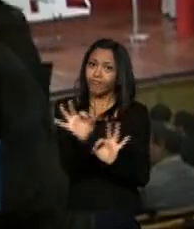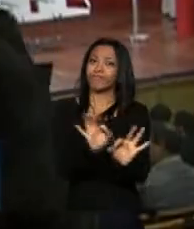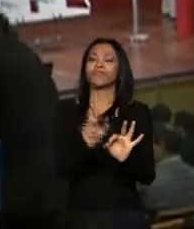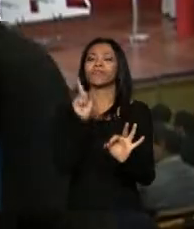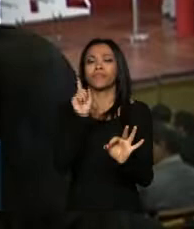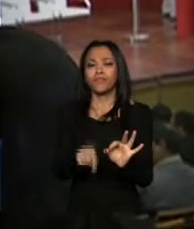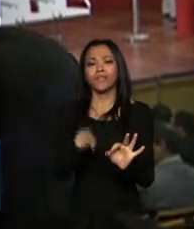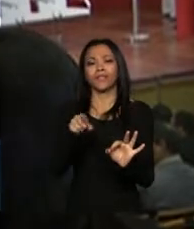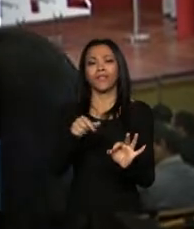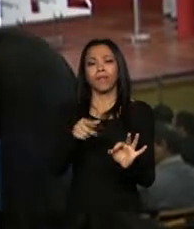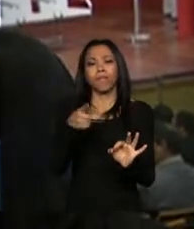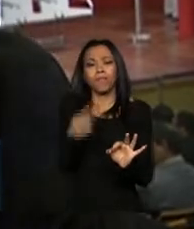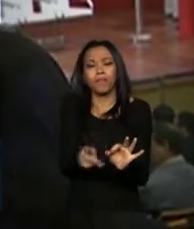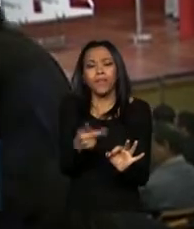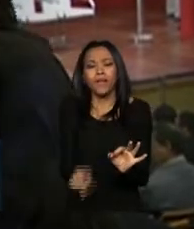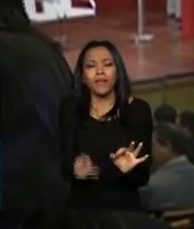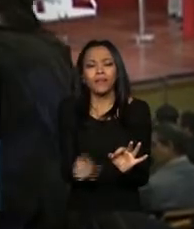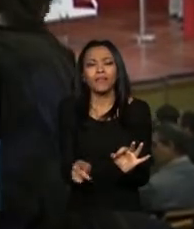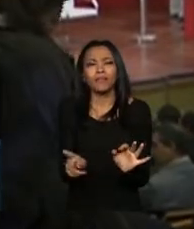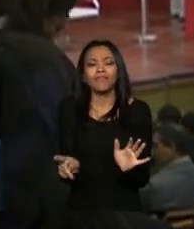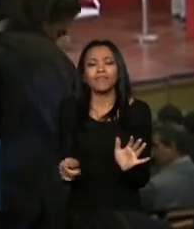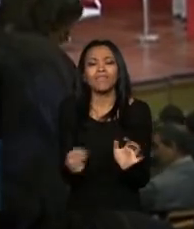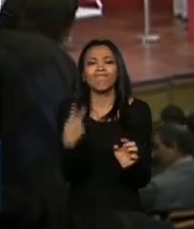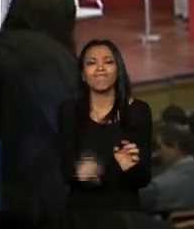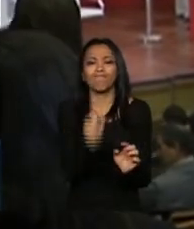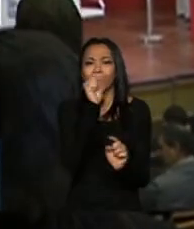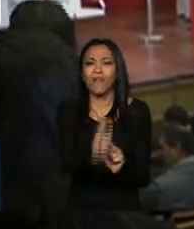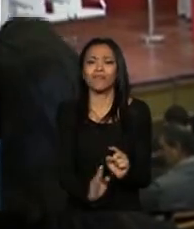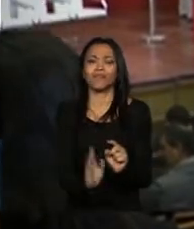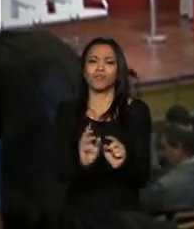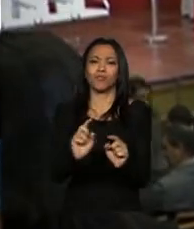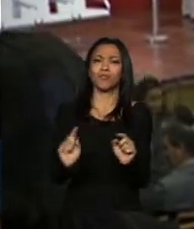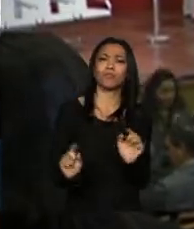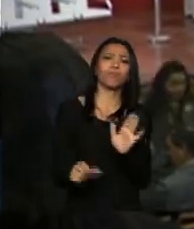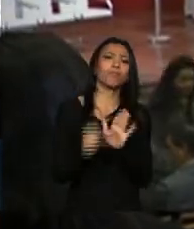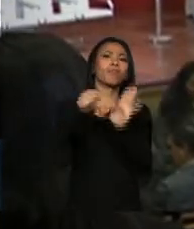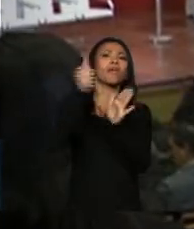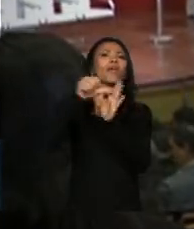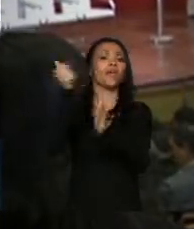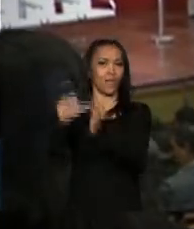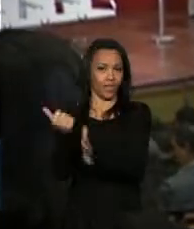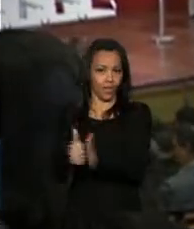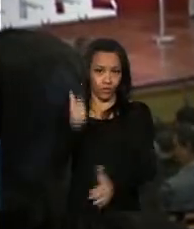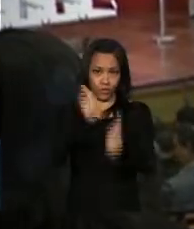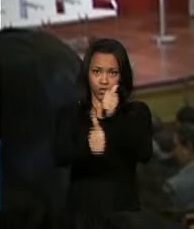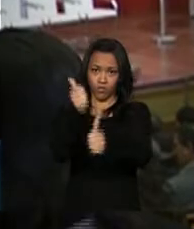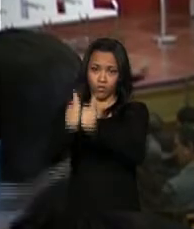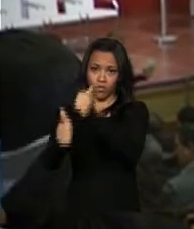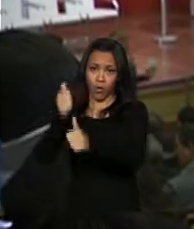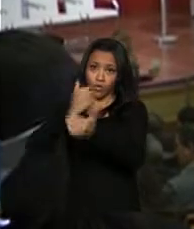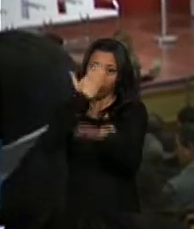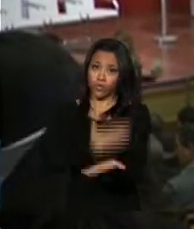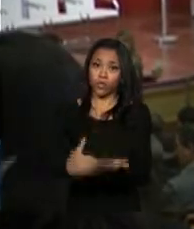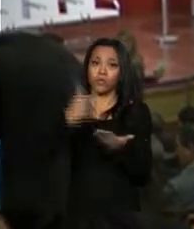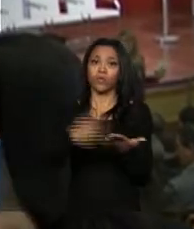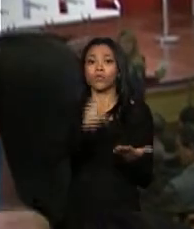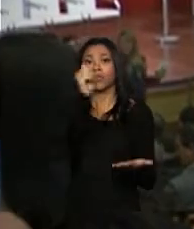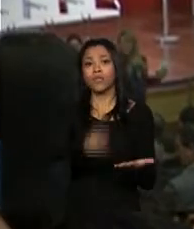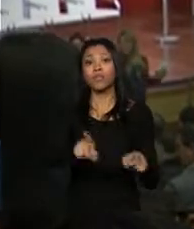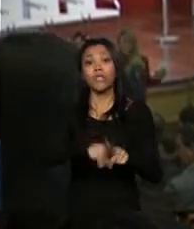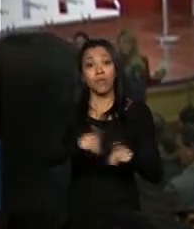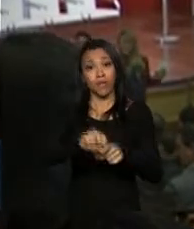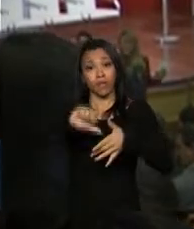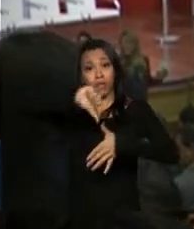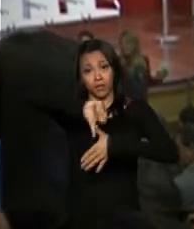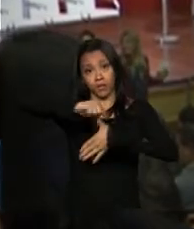concebido pela Brasilidade, especialmente para celebrar os primeiros jogos sediados no país e também na América do Sul. Bom, e